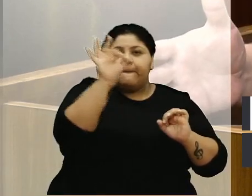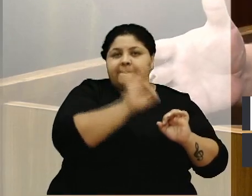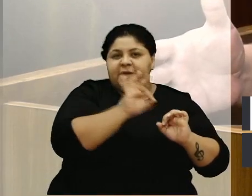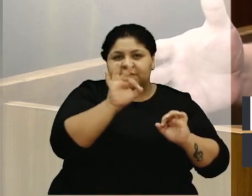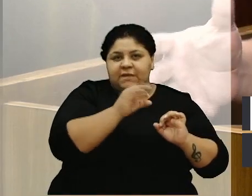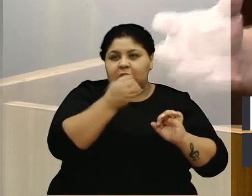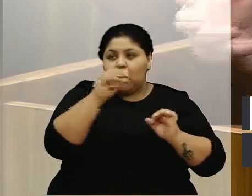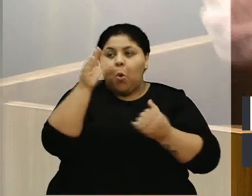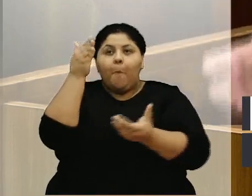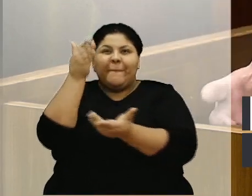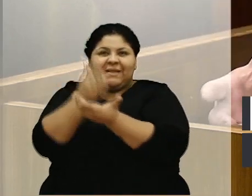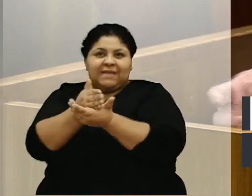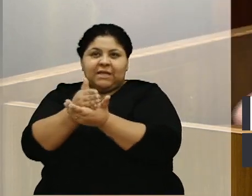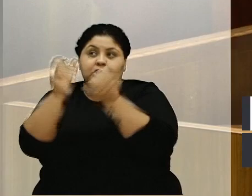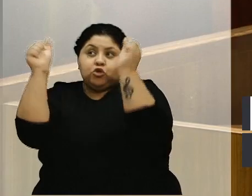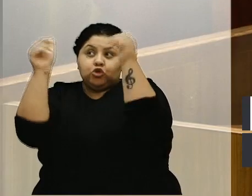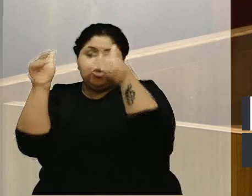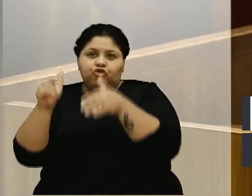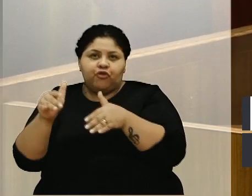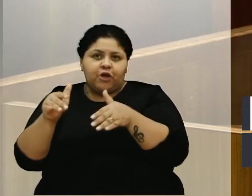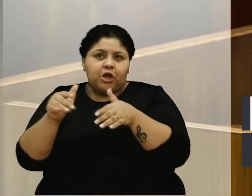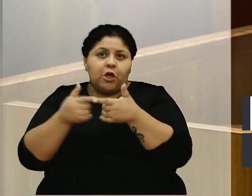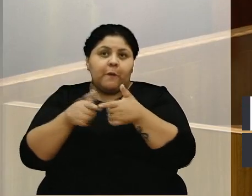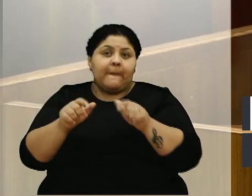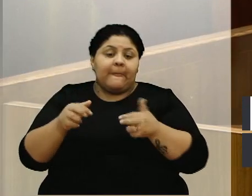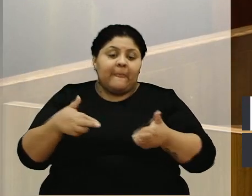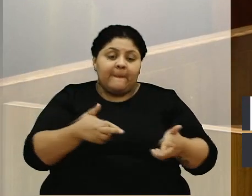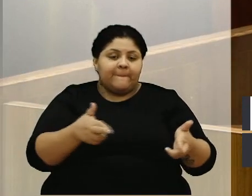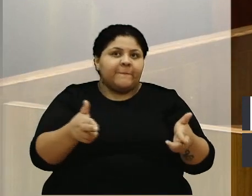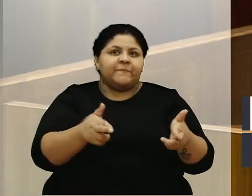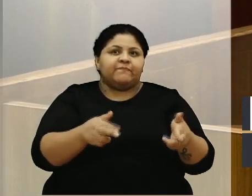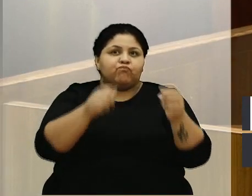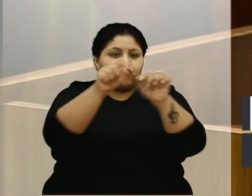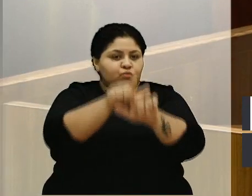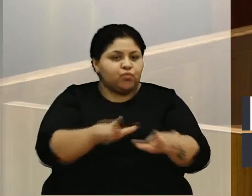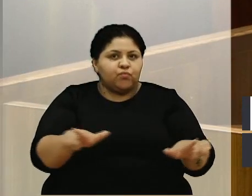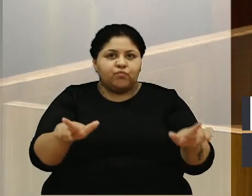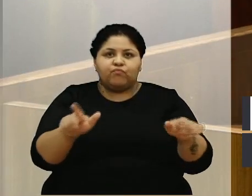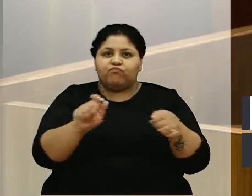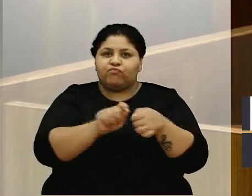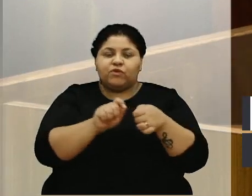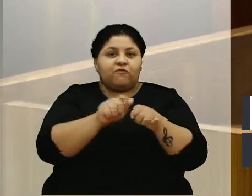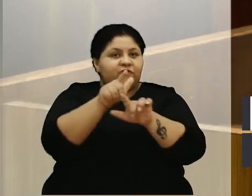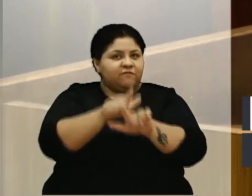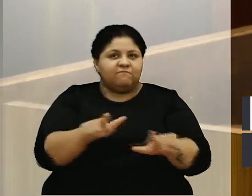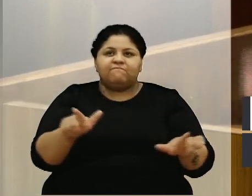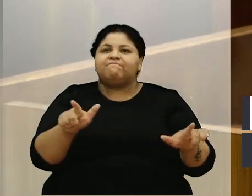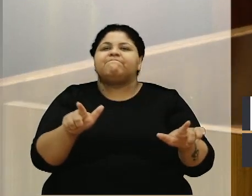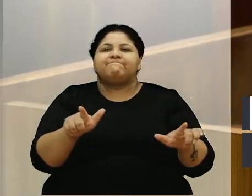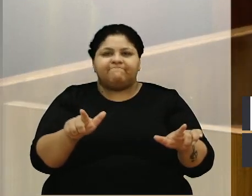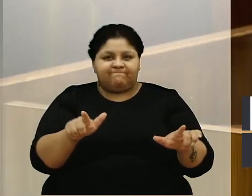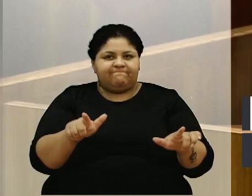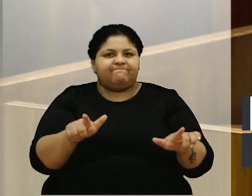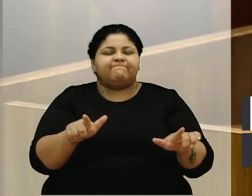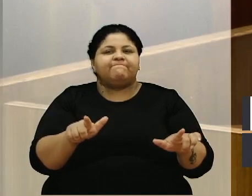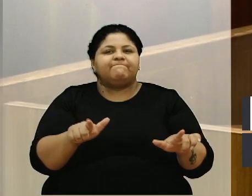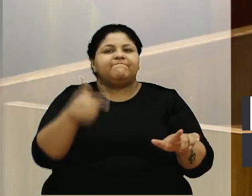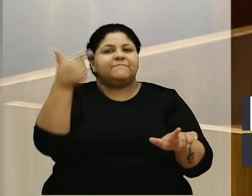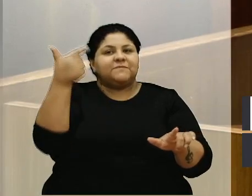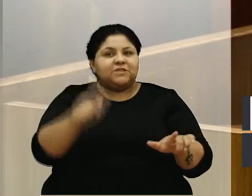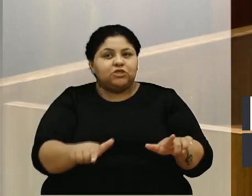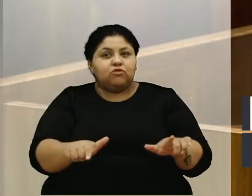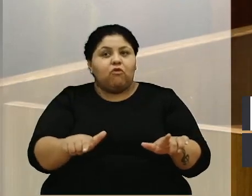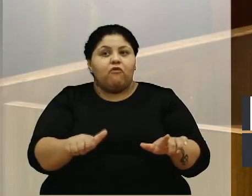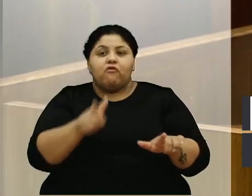que chover, mas pela questão que os rios estão assoreados e não fizemos o desassoreamento, vai novamente vir para